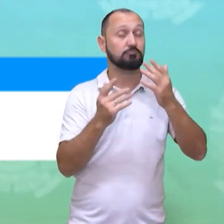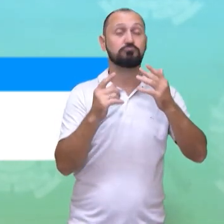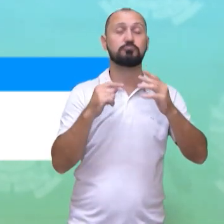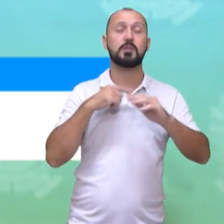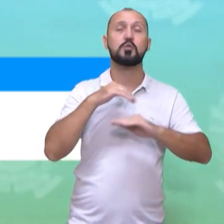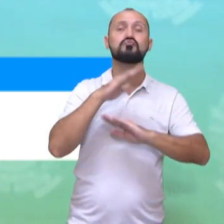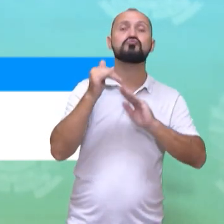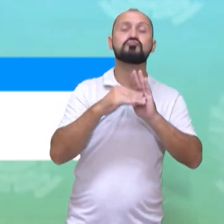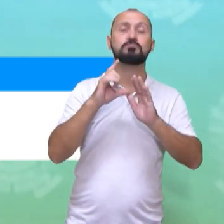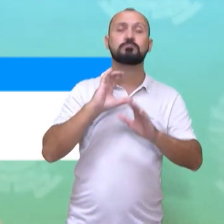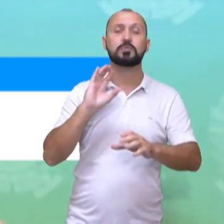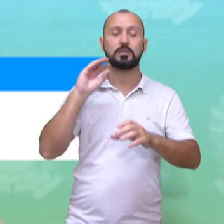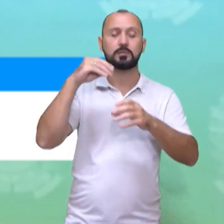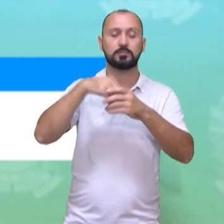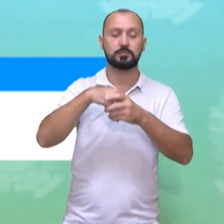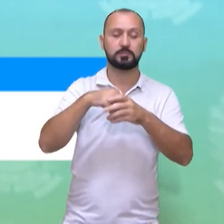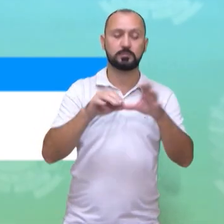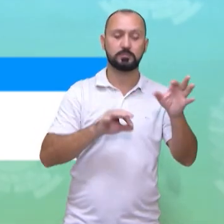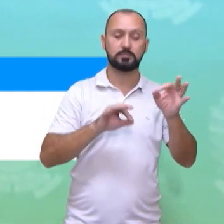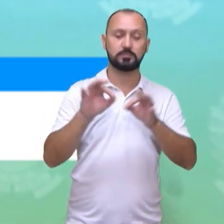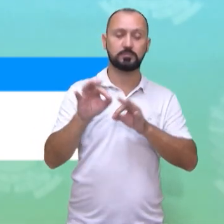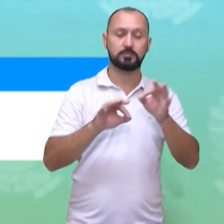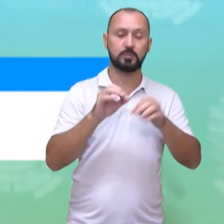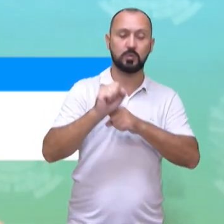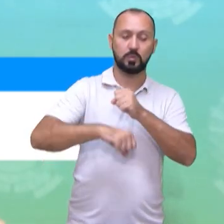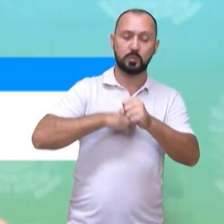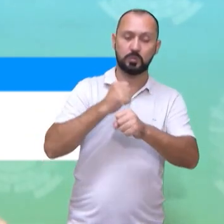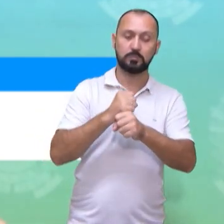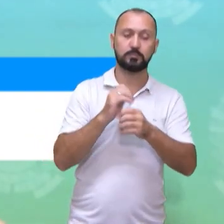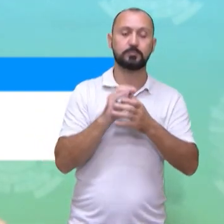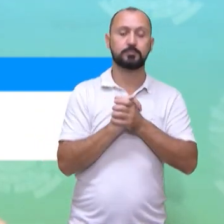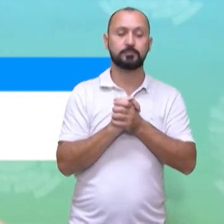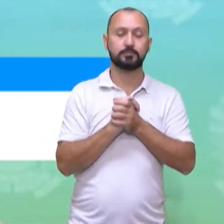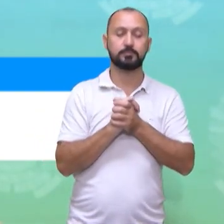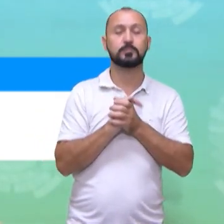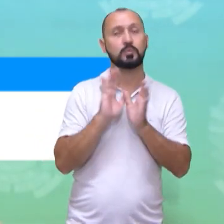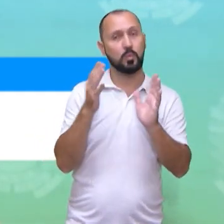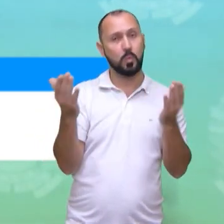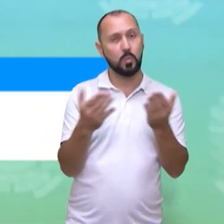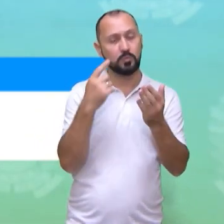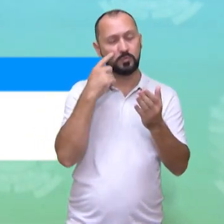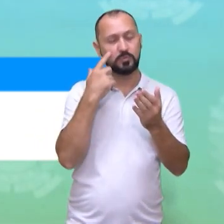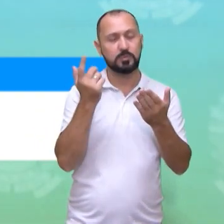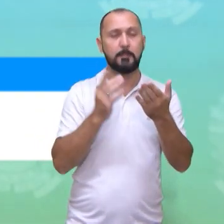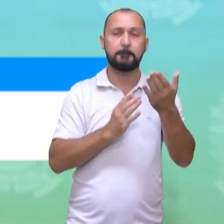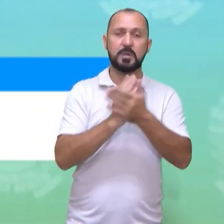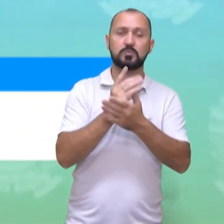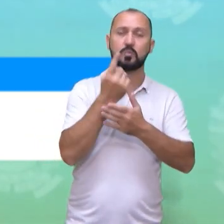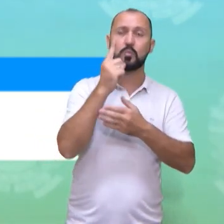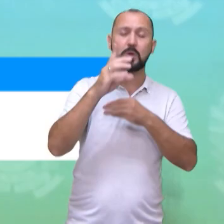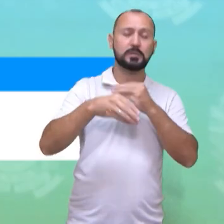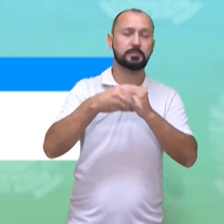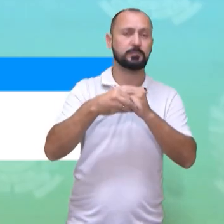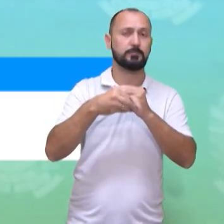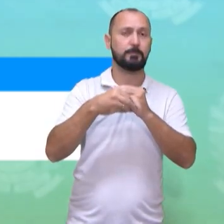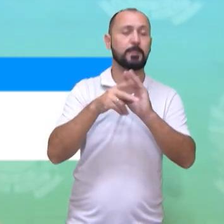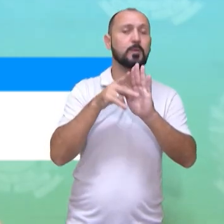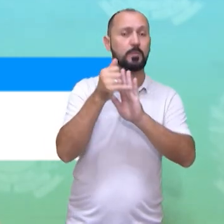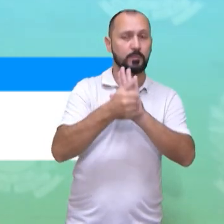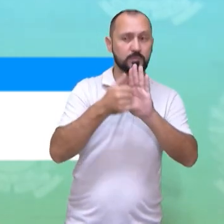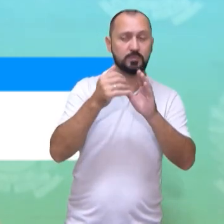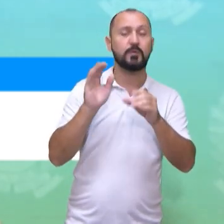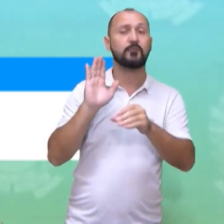que vem já previsto no plano plurianual. Então, foi aprovado hoje com uma emenda, agora o projeto vai